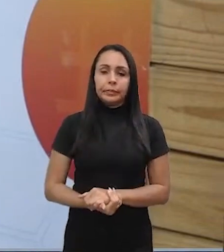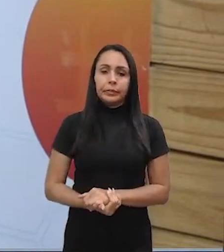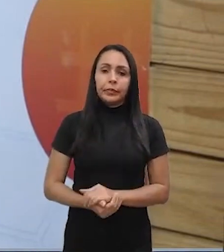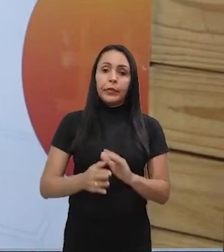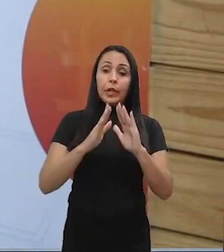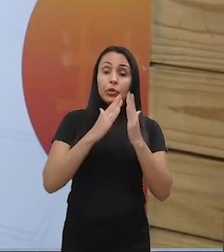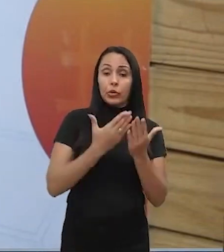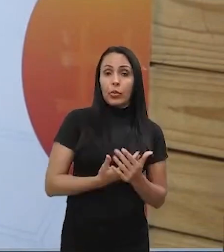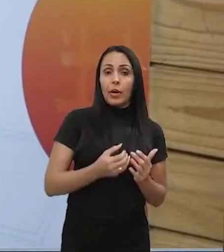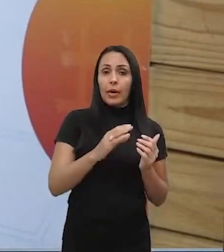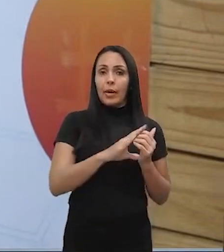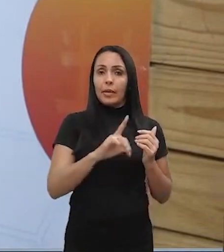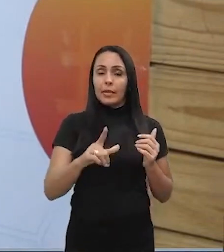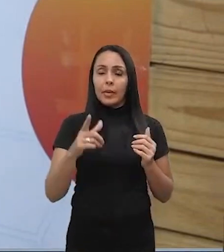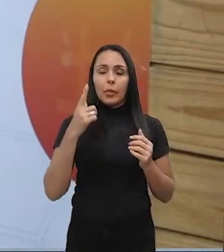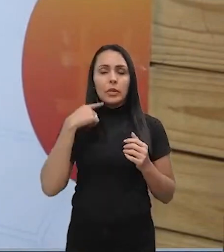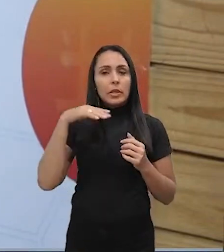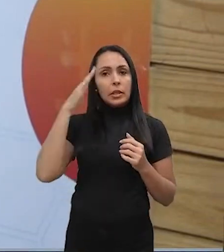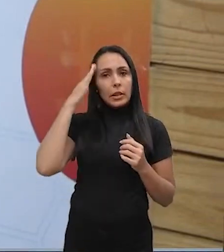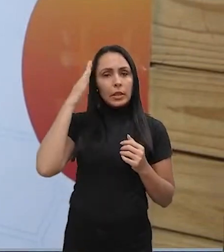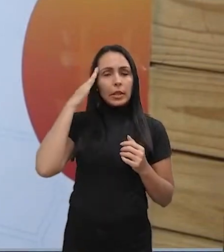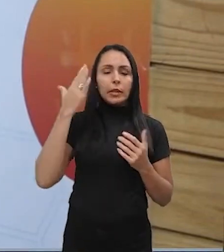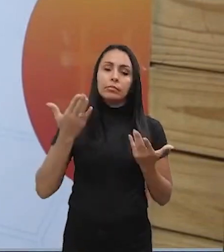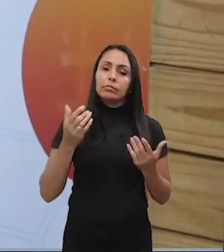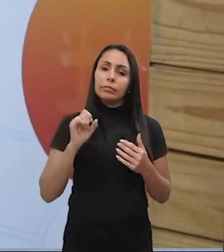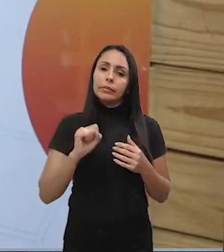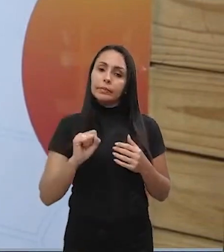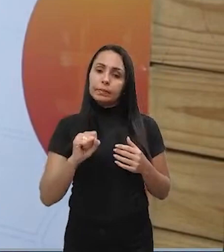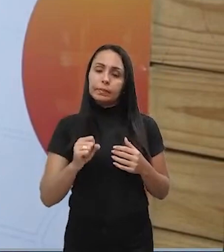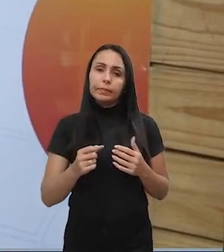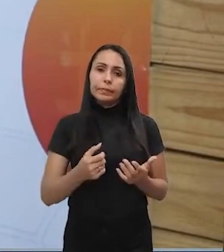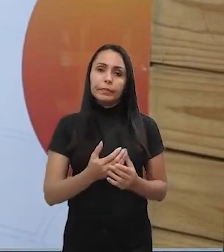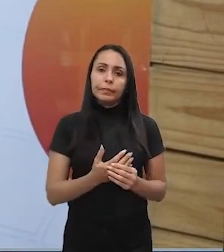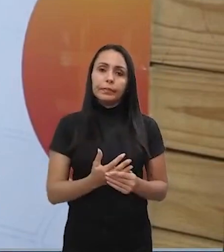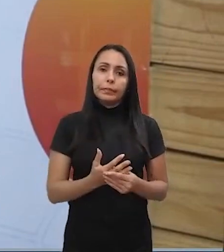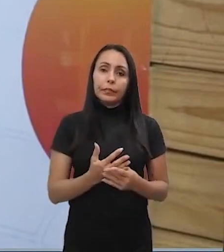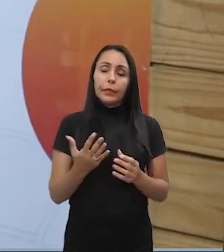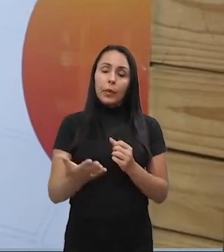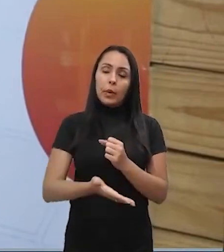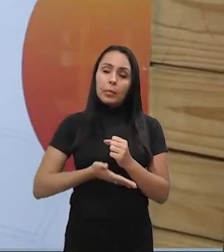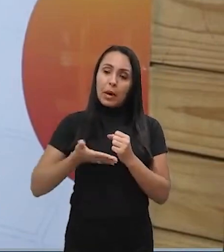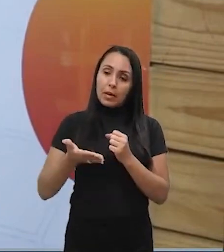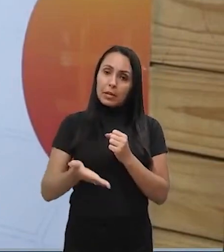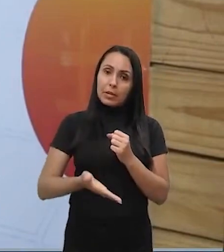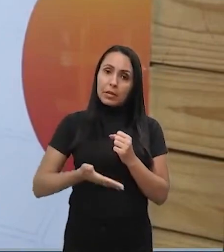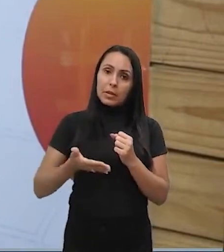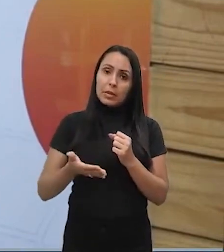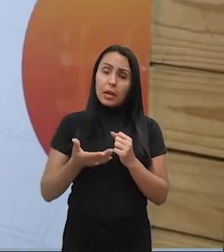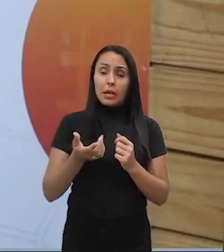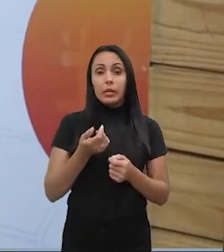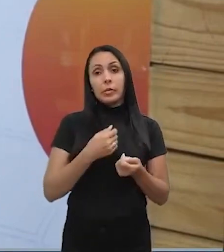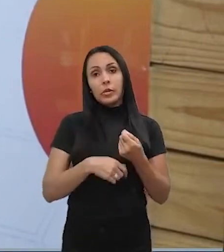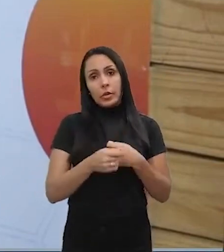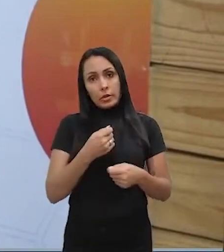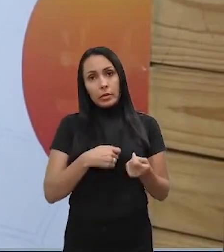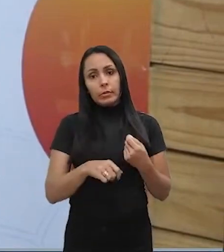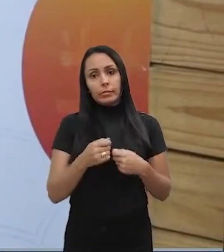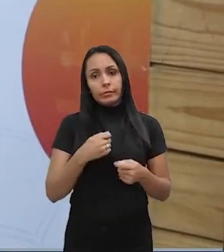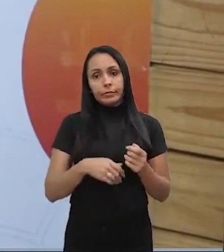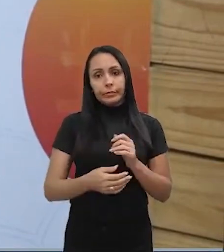escolas clássicas podem ser entendidas, então, como a base da